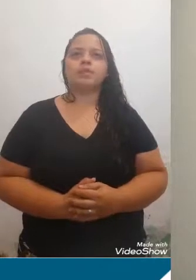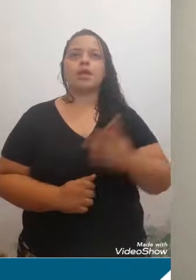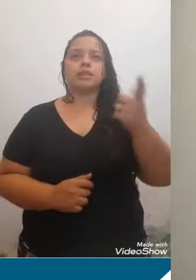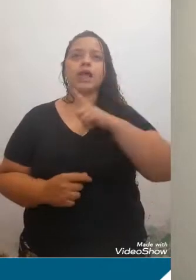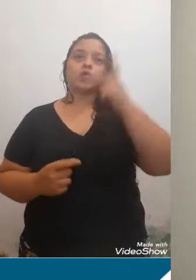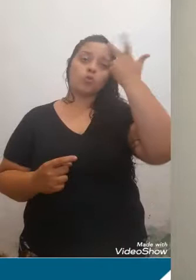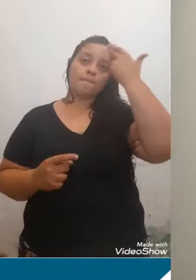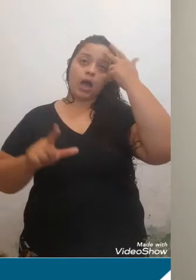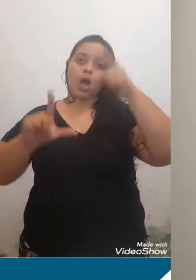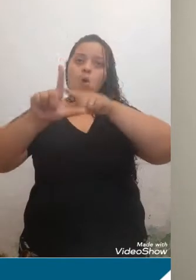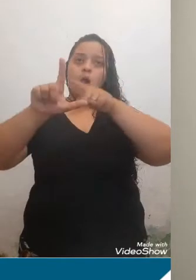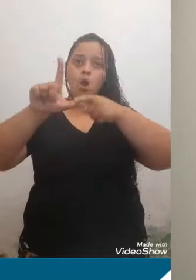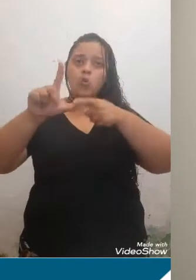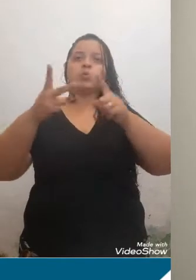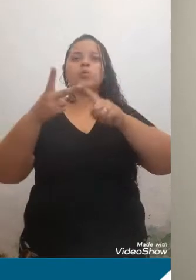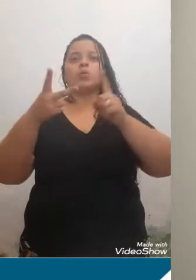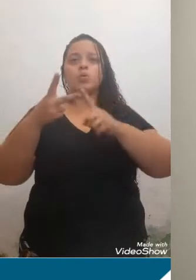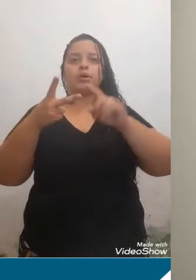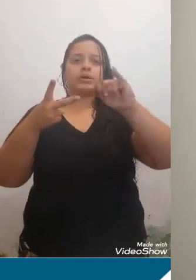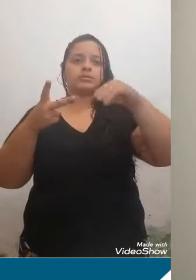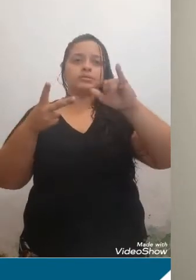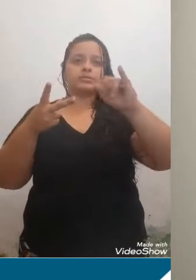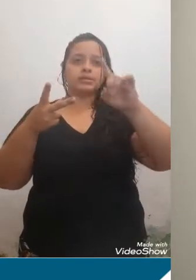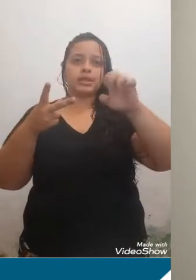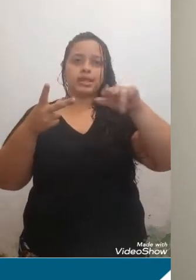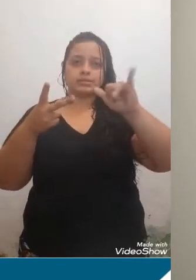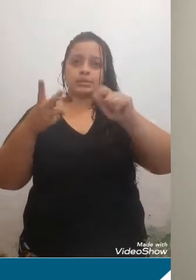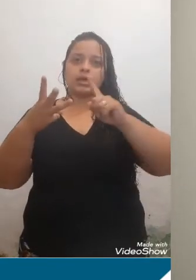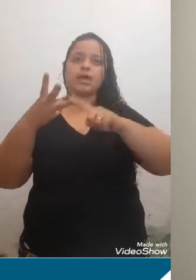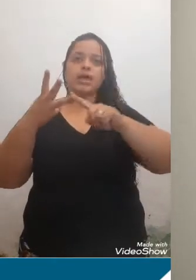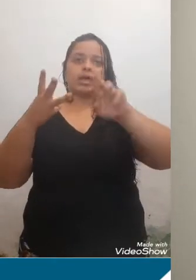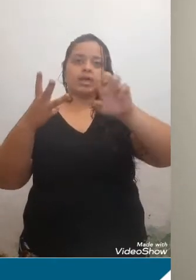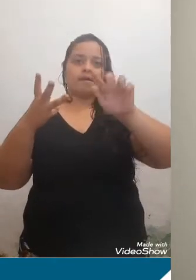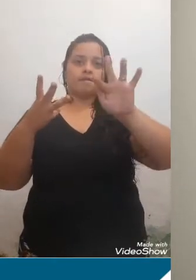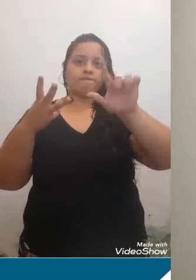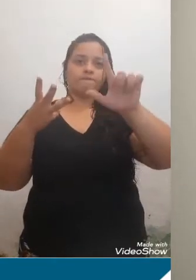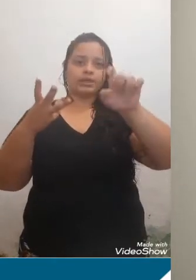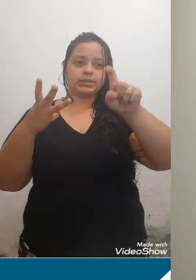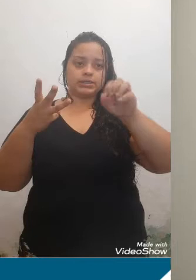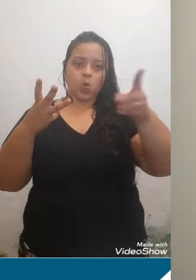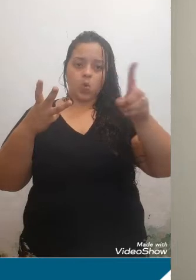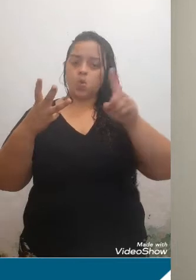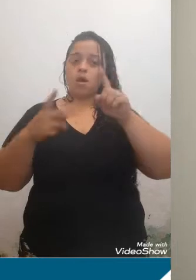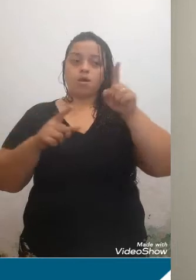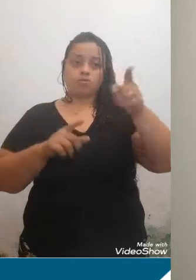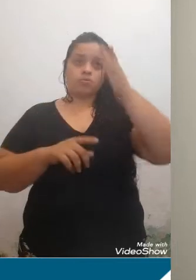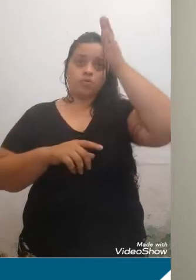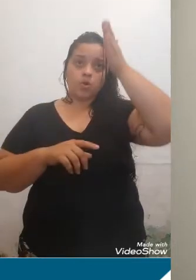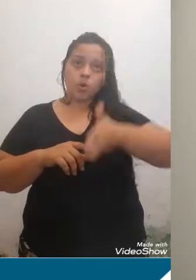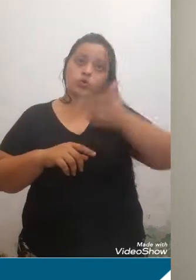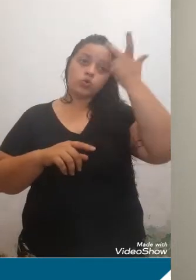lá. Normal, ângulo de incidência e ângulo de reflexão. O que seria a reta normal? A reta normal é uma